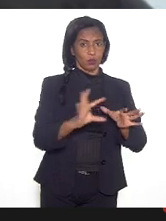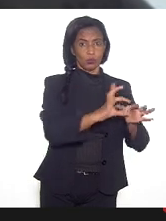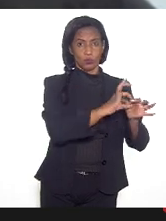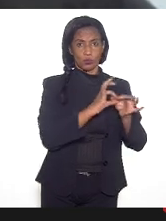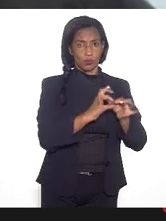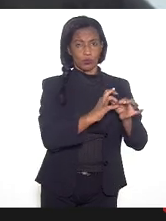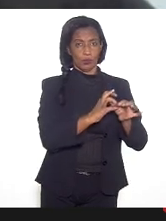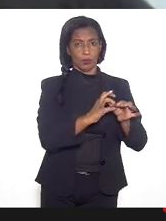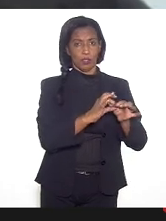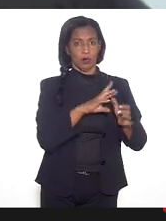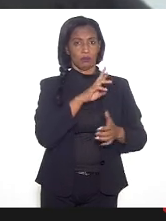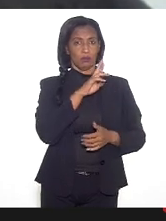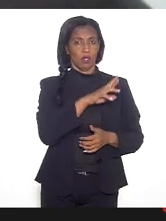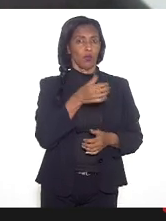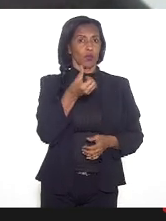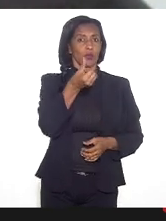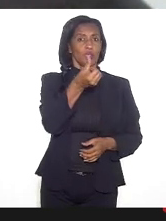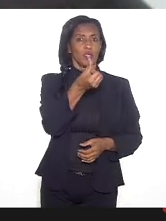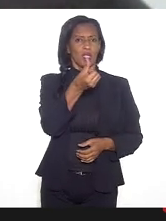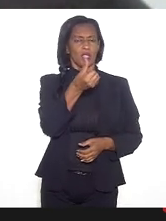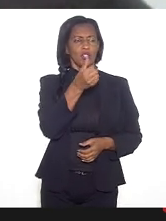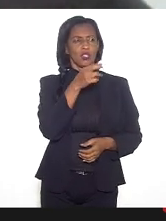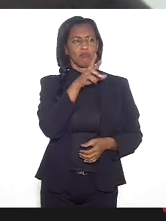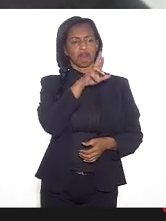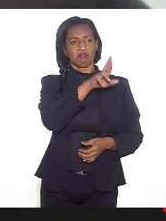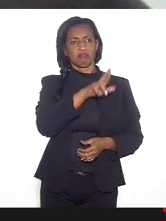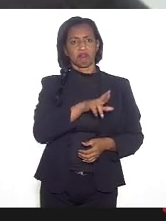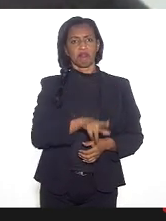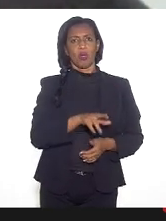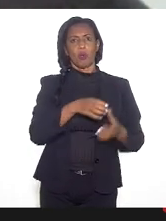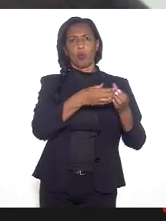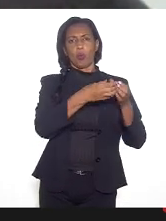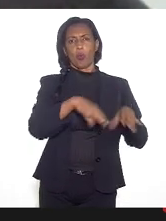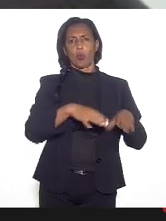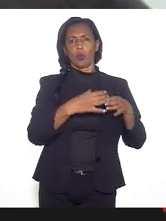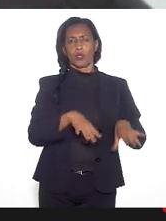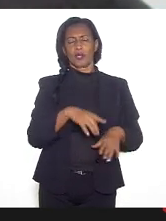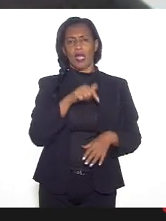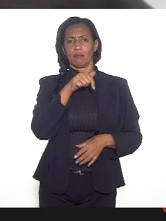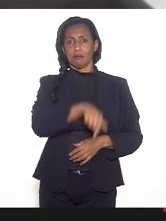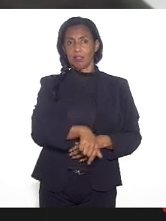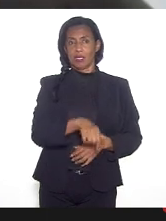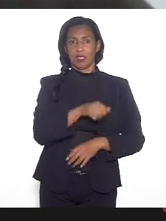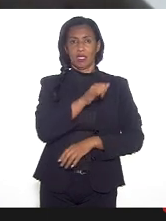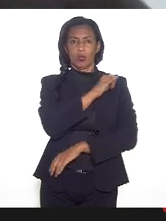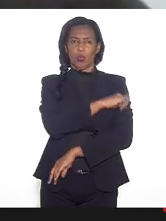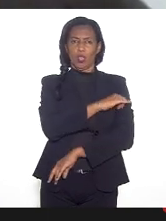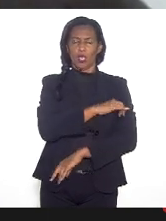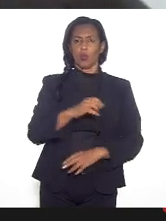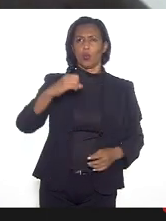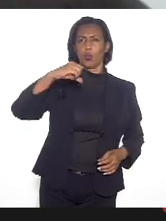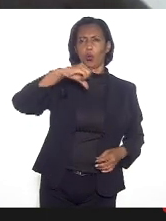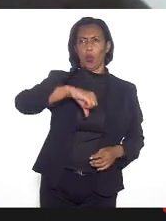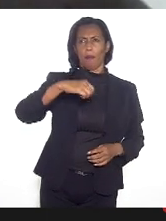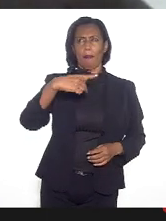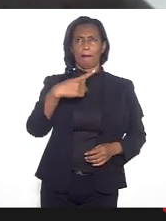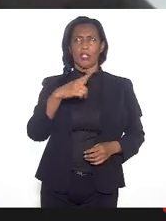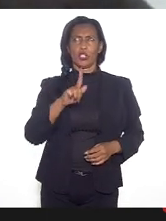decisões, e parece que foram 6 decisões para os concursados nas câmaras daqui do Rio de Janeiro, 9 para a